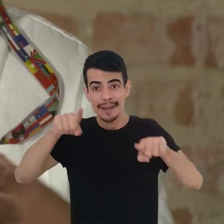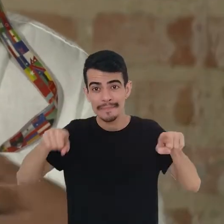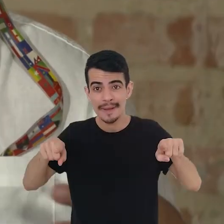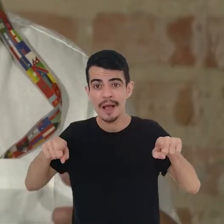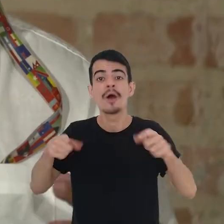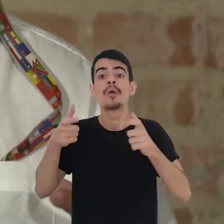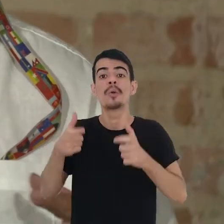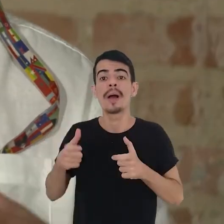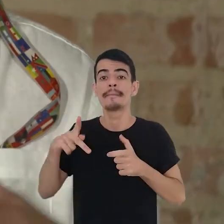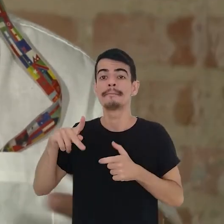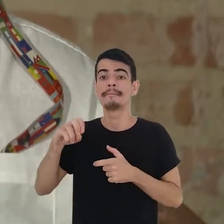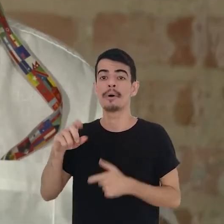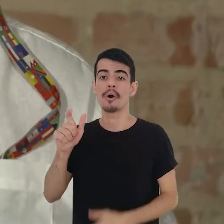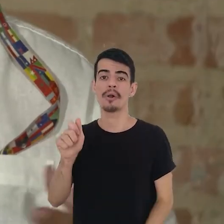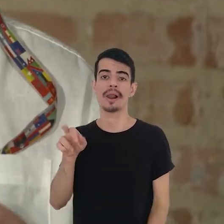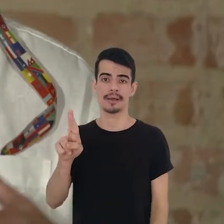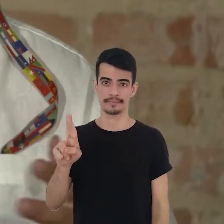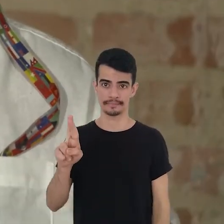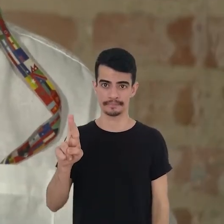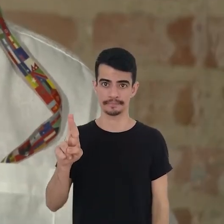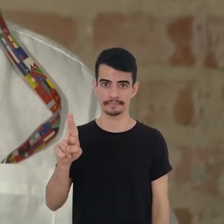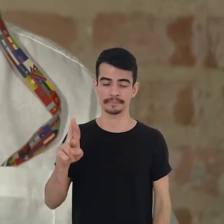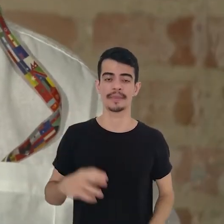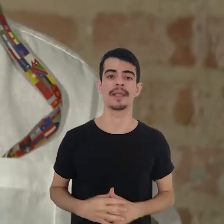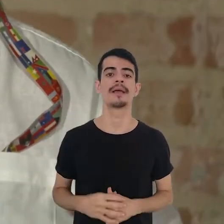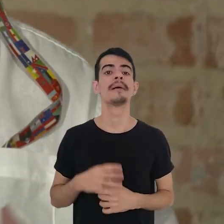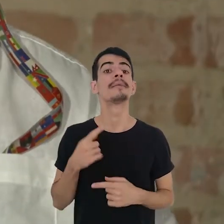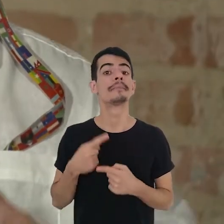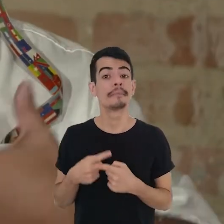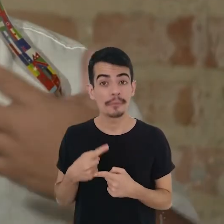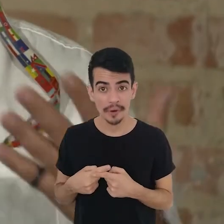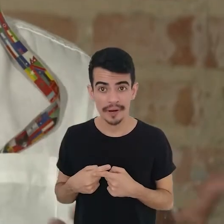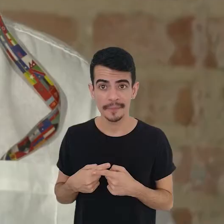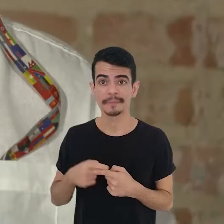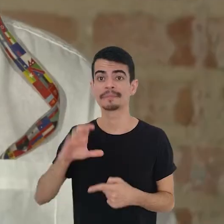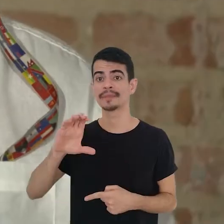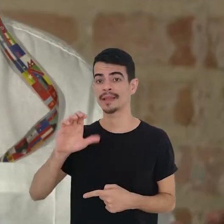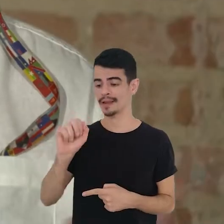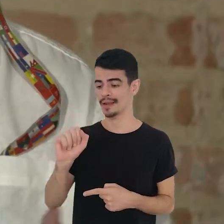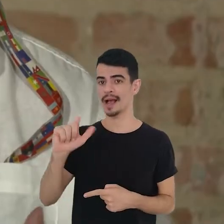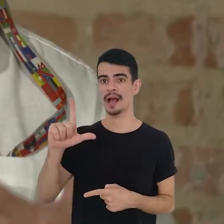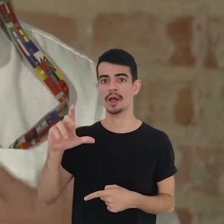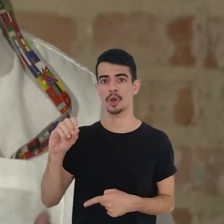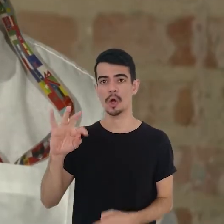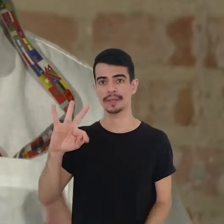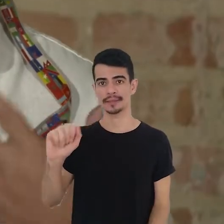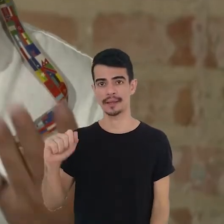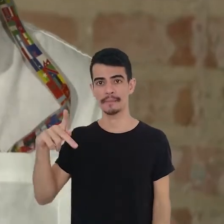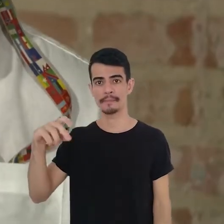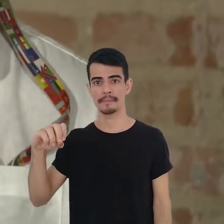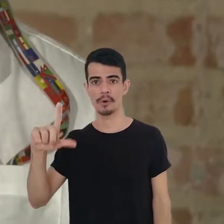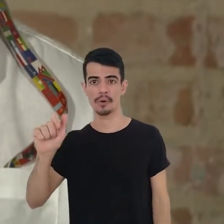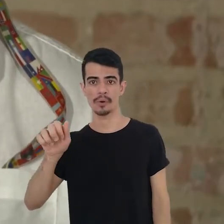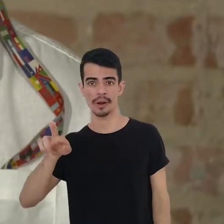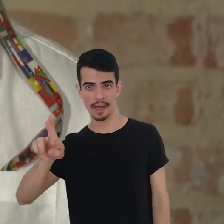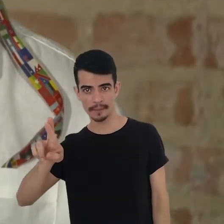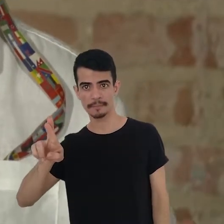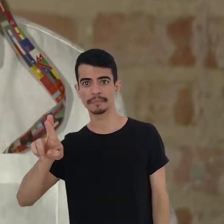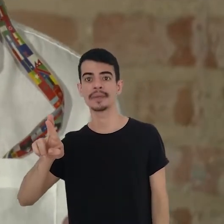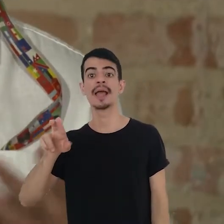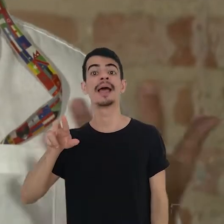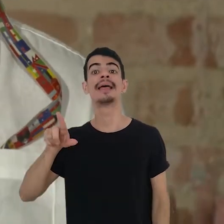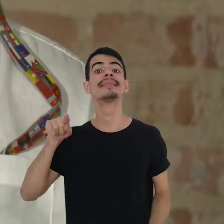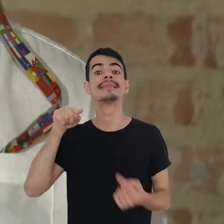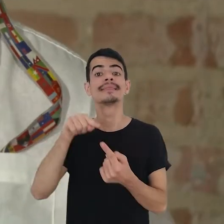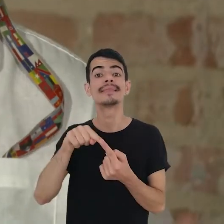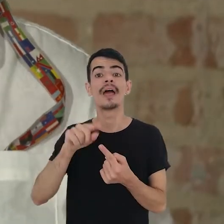uma sensibilidade maior a essa questão. Porque a calota polar, ela envolve a precipitação de água,